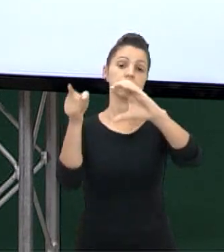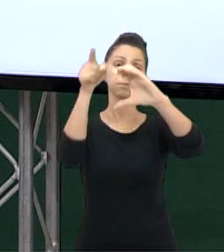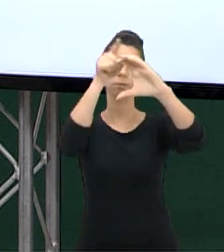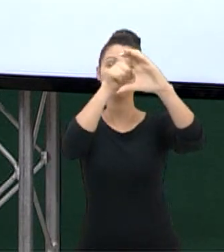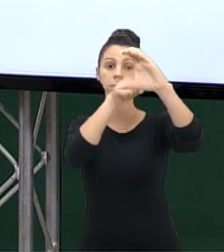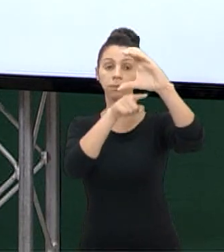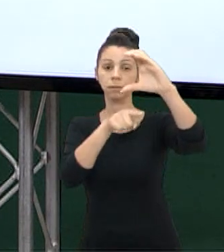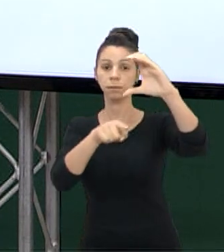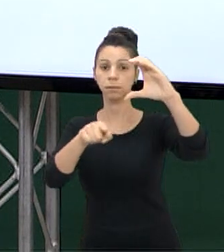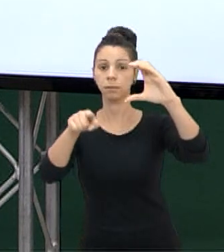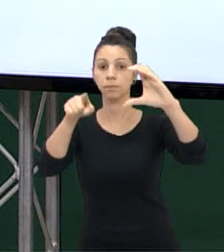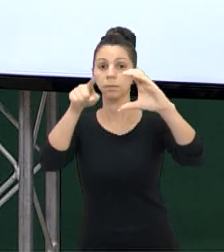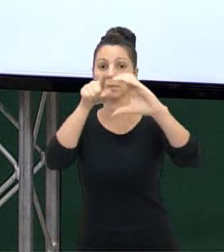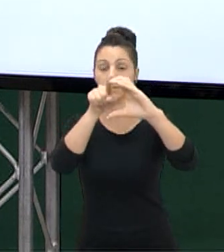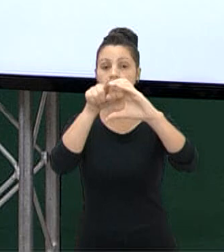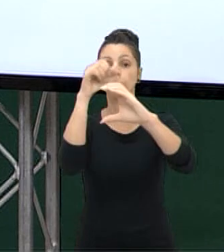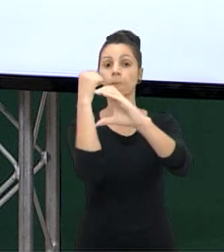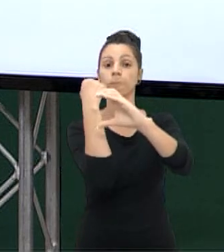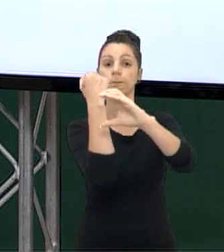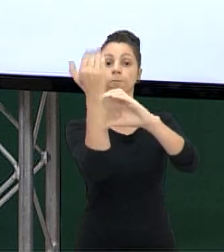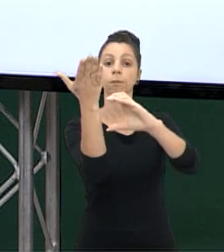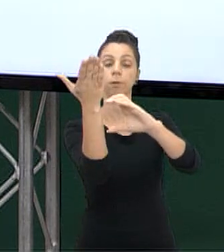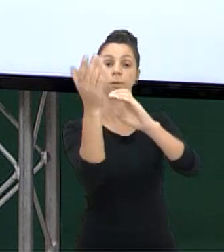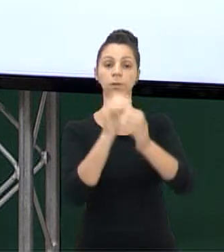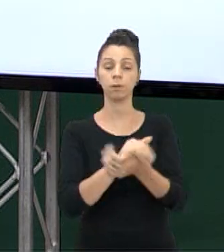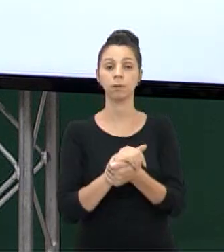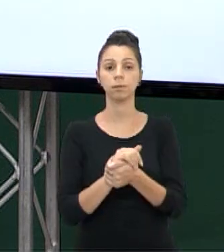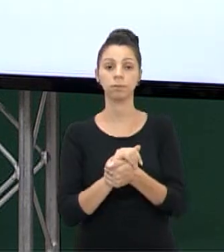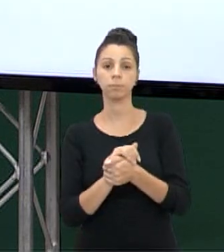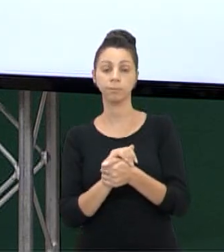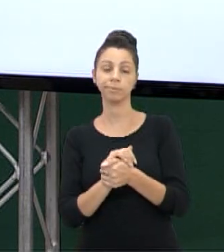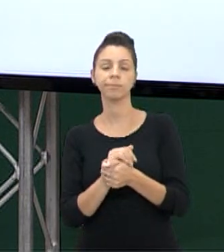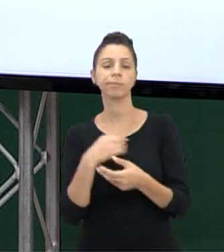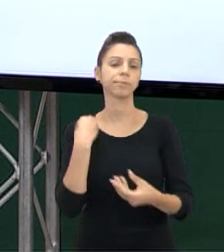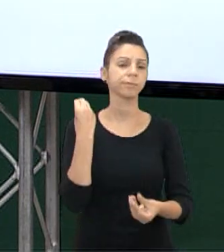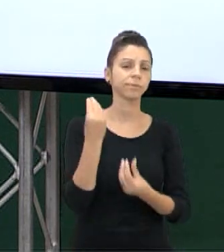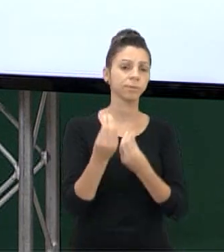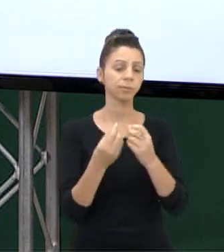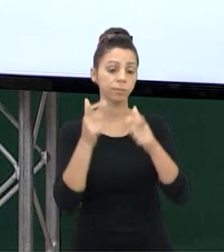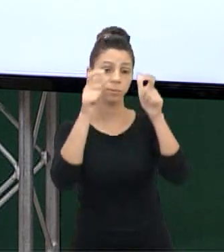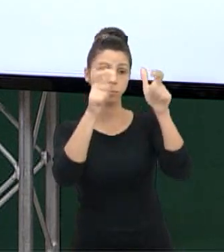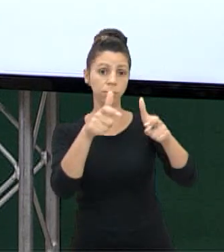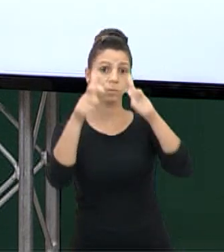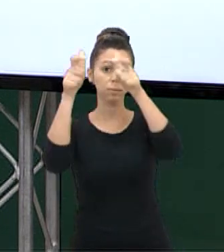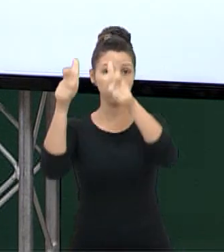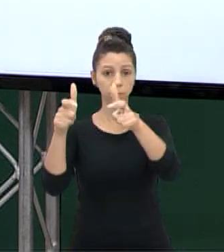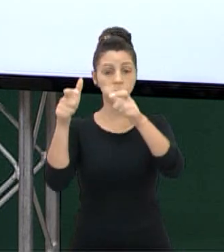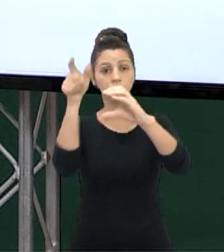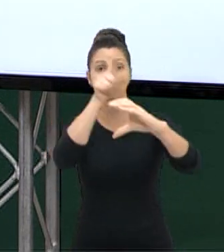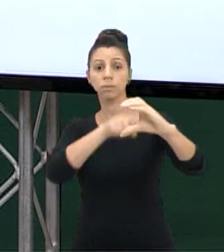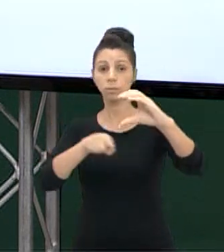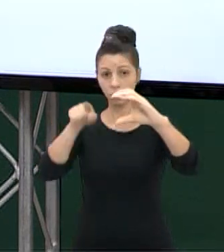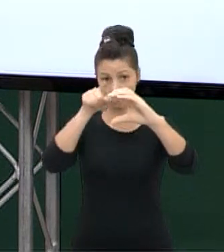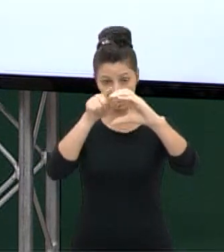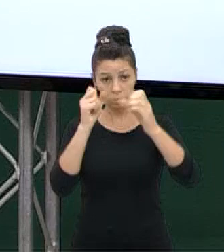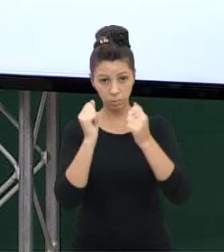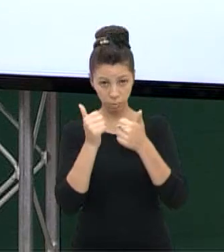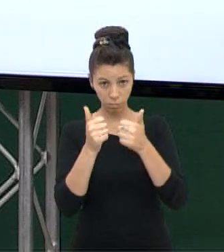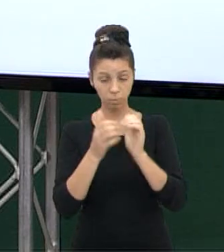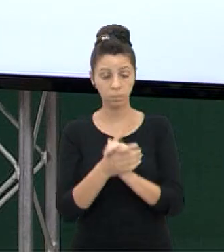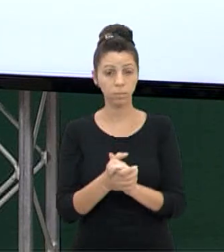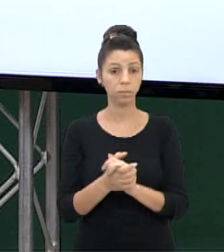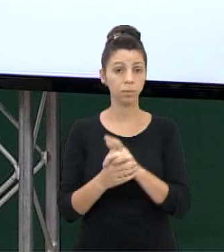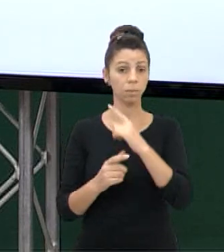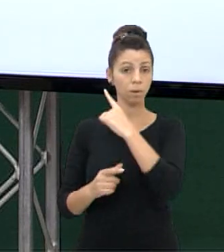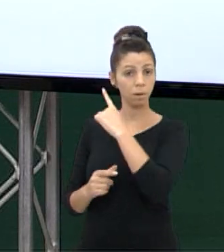externa, apenas para nos situar, tá? Em relação às posições entre as circunferências, tá bom? Isso é